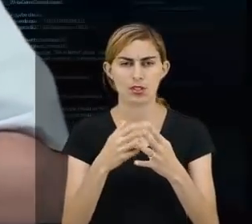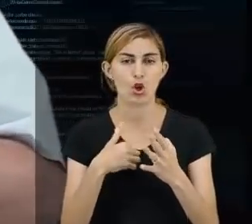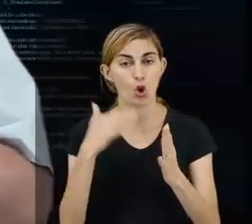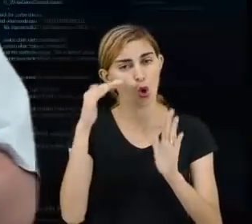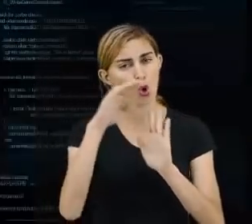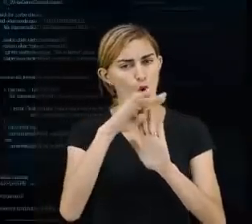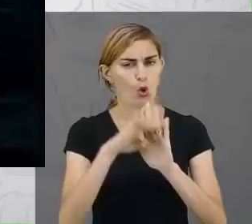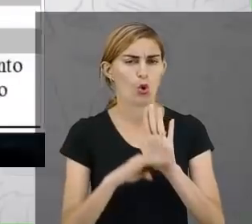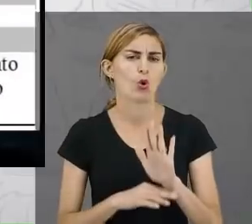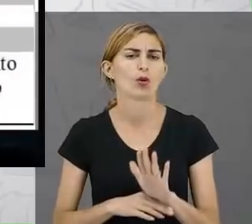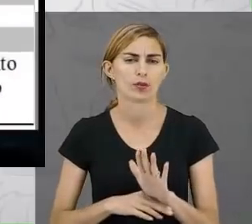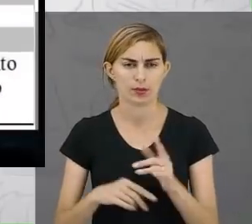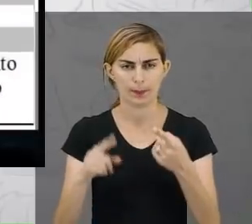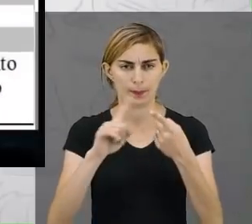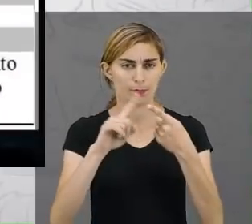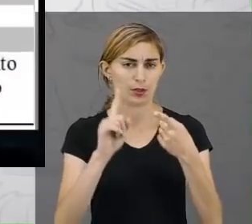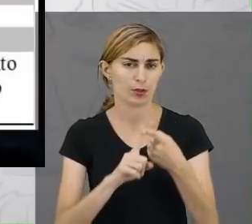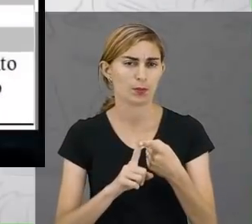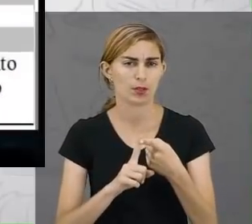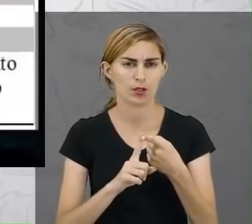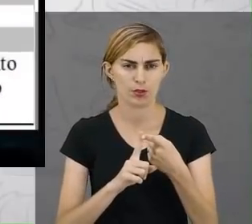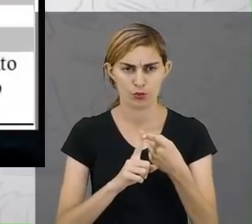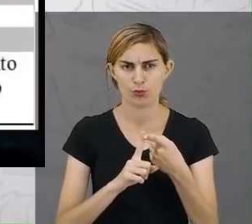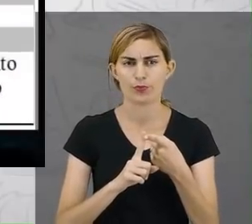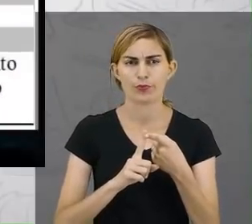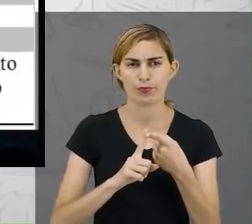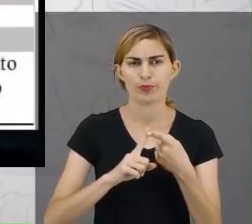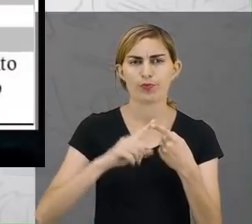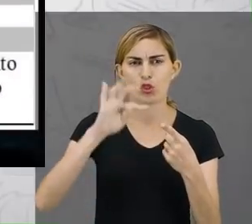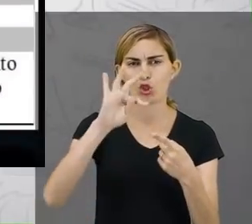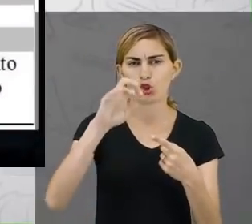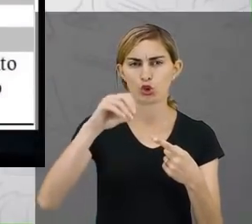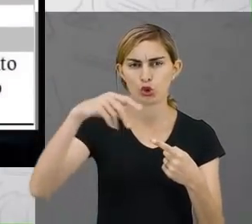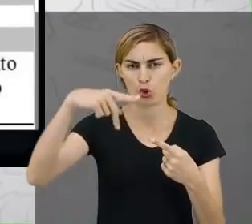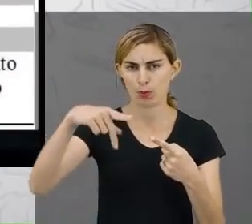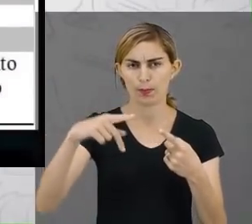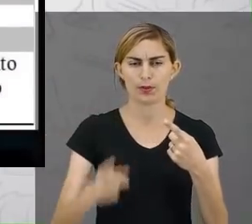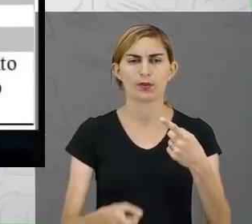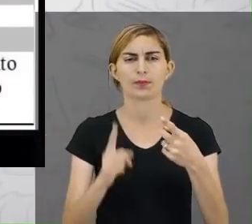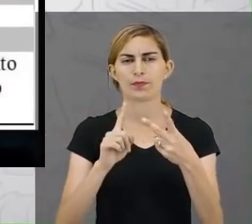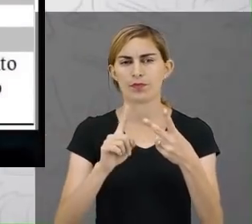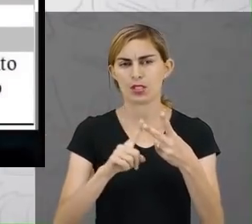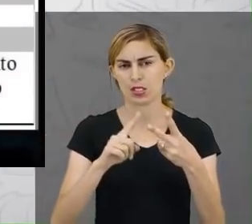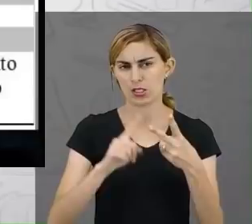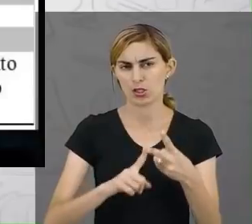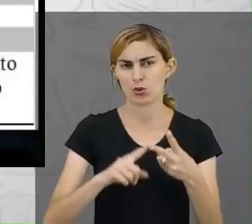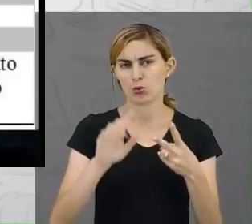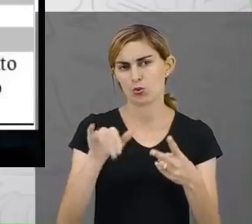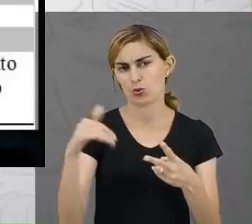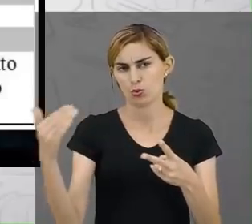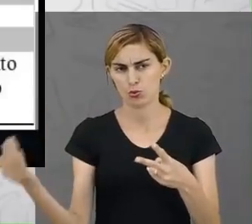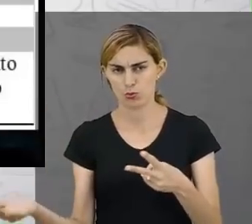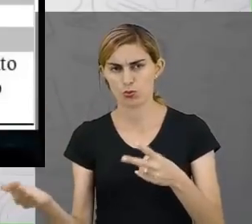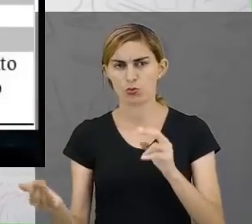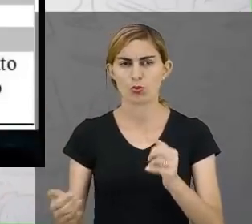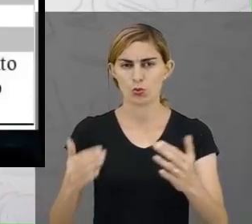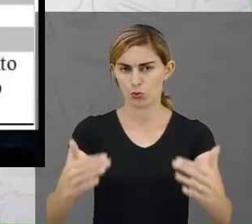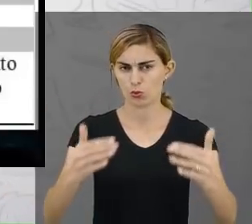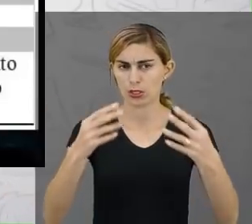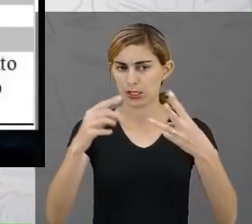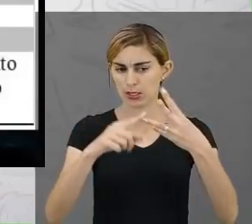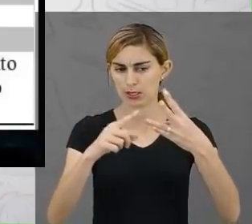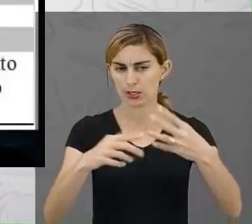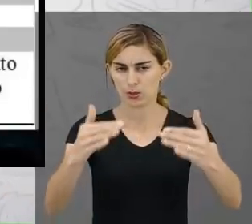seguem uma ordem. Então, o primeiro valor é o topo, o segundo, à esquerda, o terceiro, para